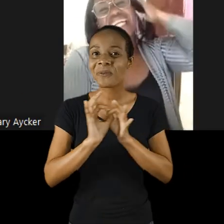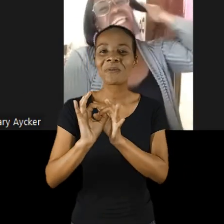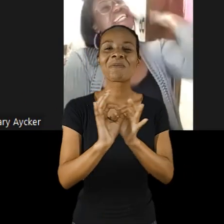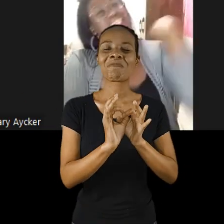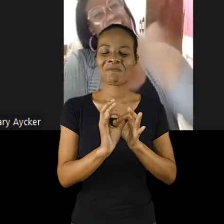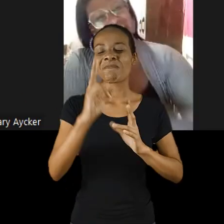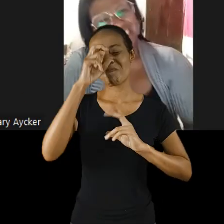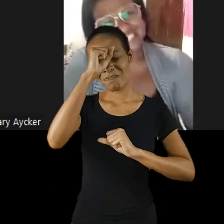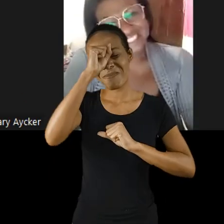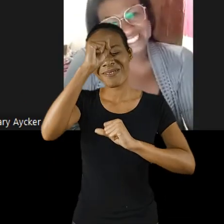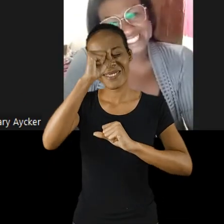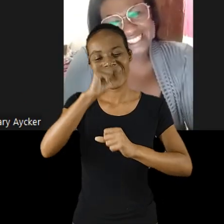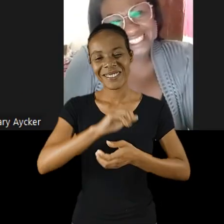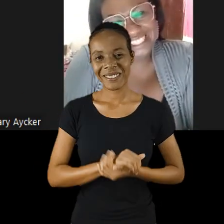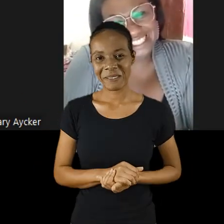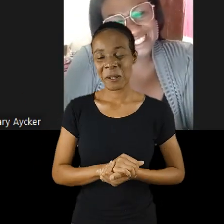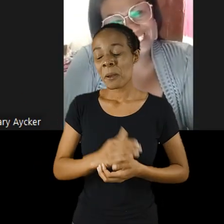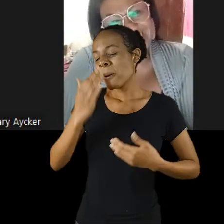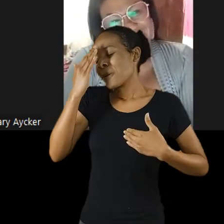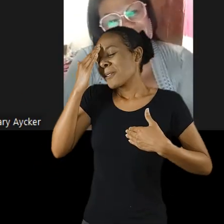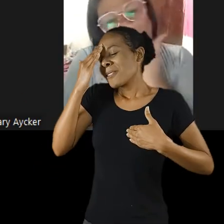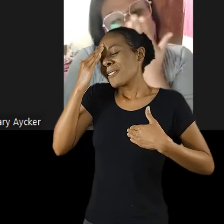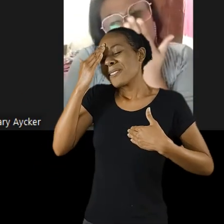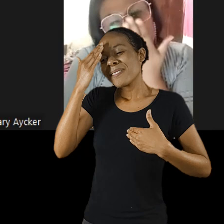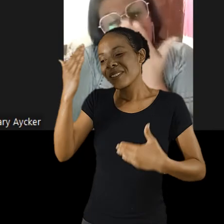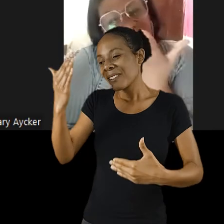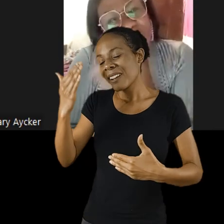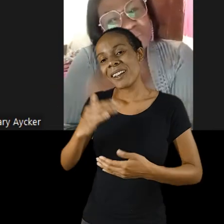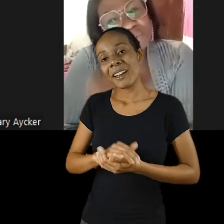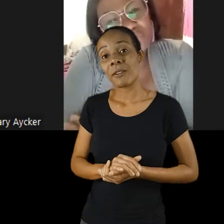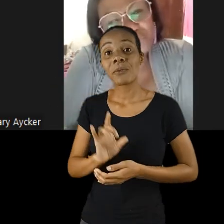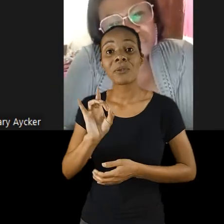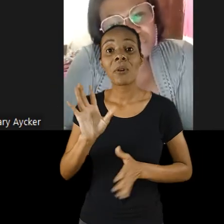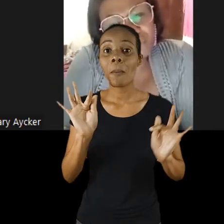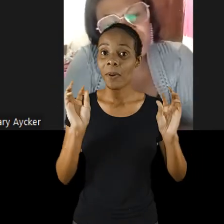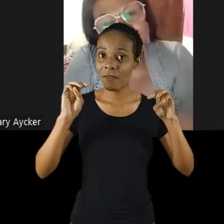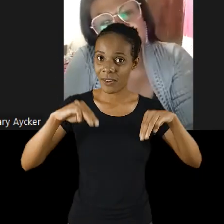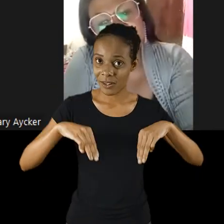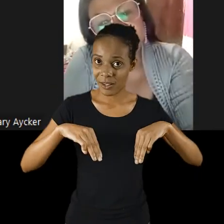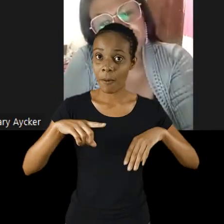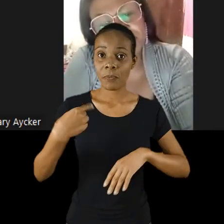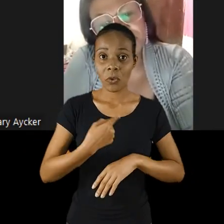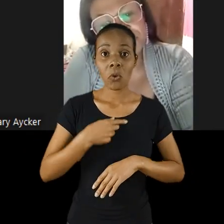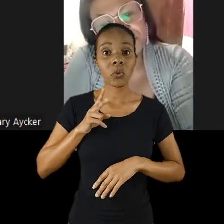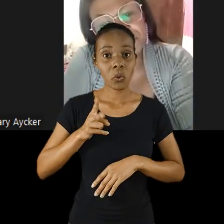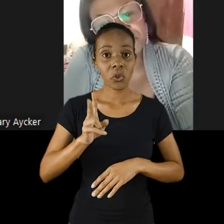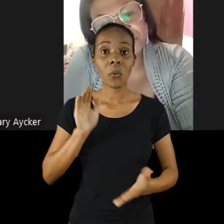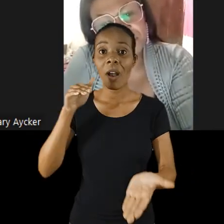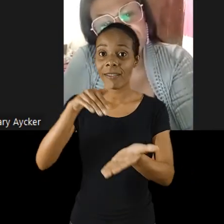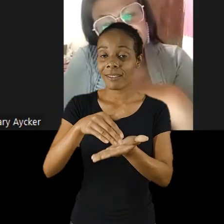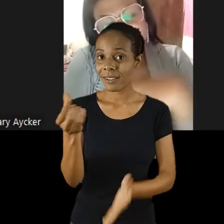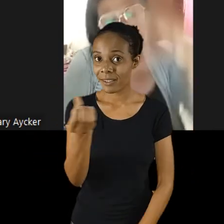Aí, gente, obrigado demais. Só para finalizar, a gente continua com o Chá das Primas até